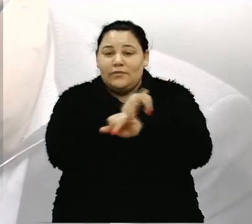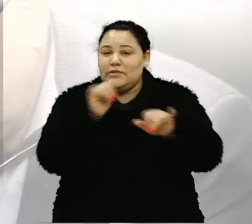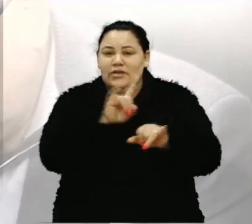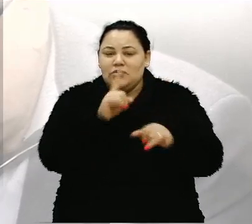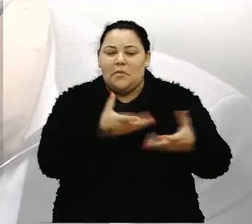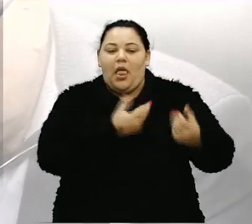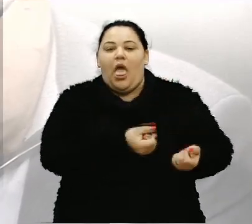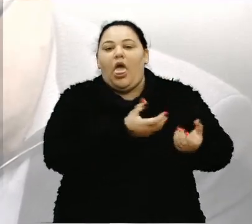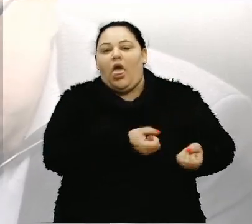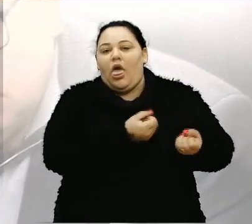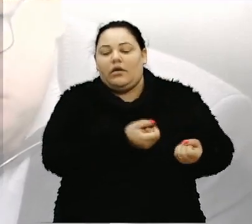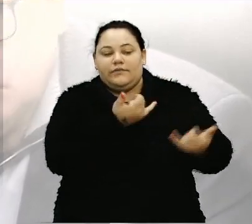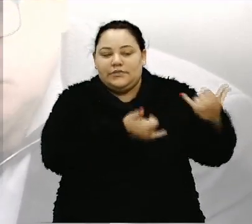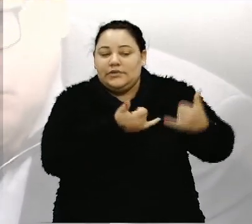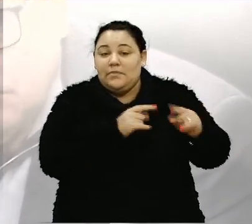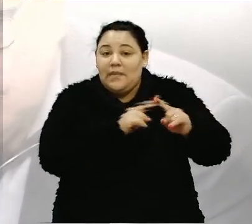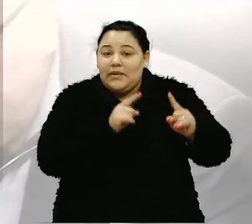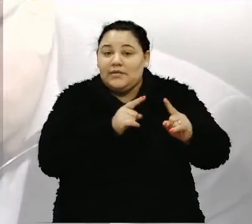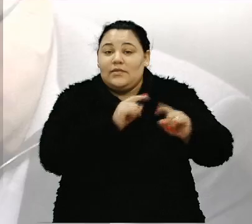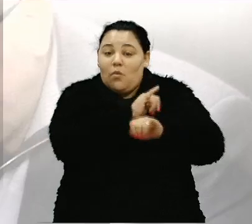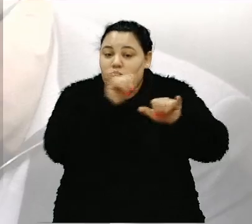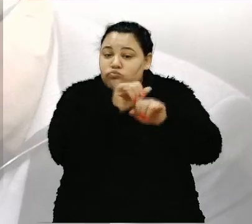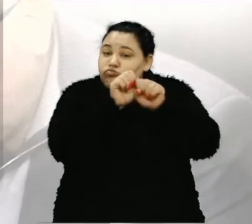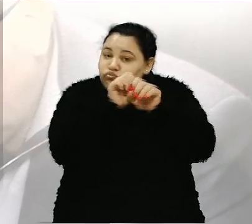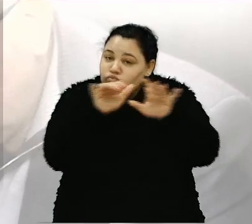informação, mas para nós levarmos conhecimento para essas